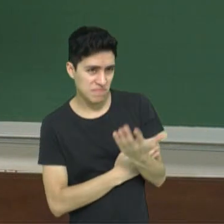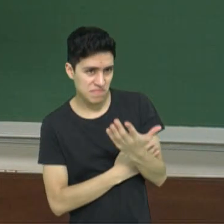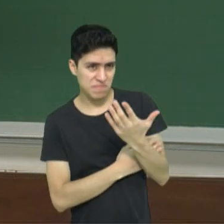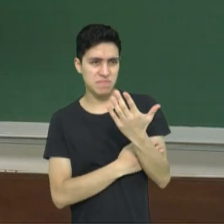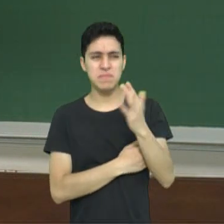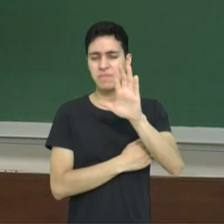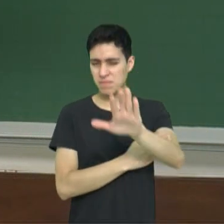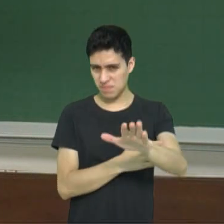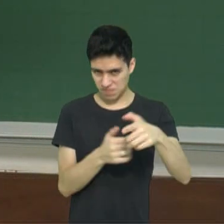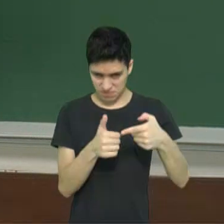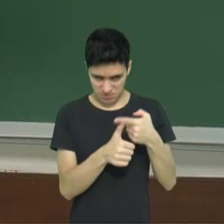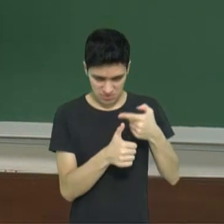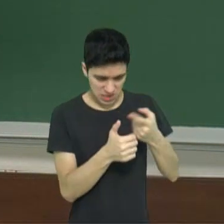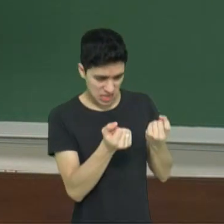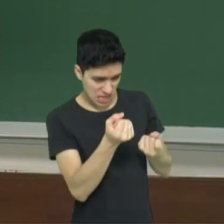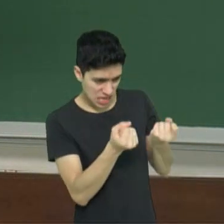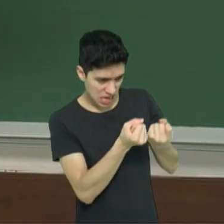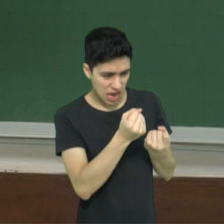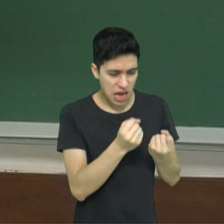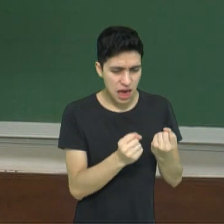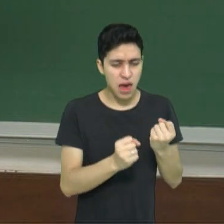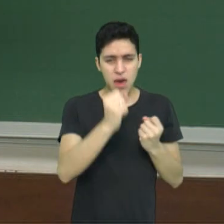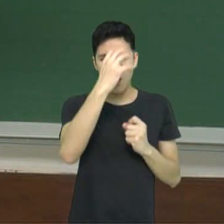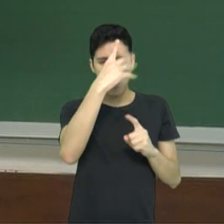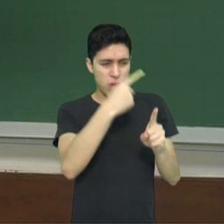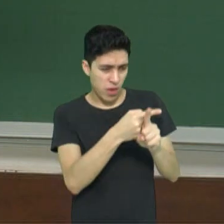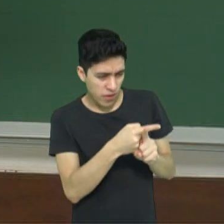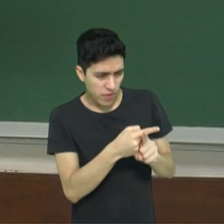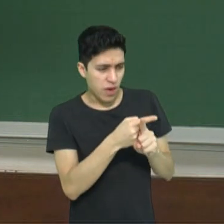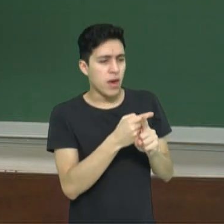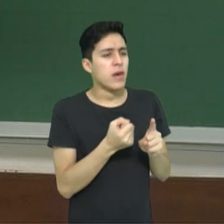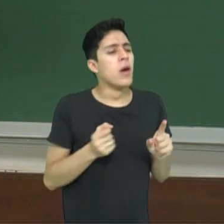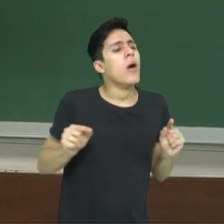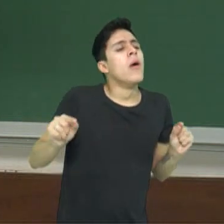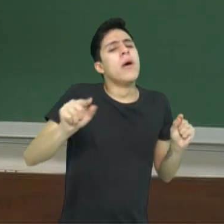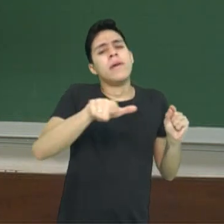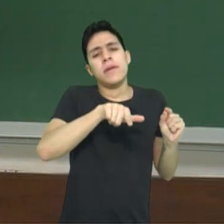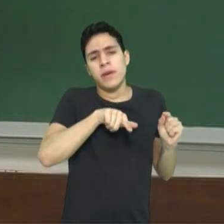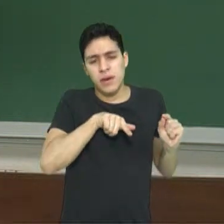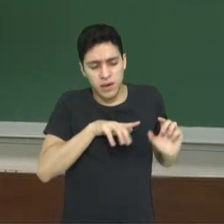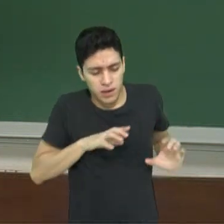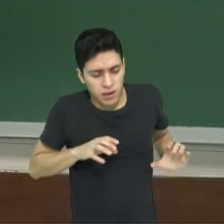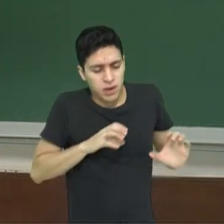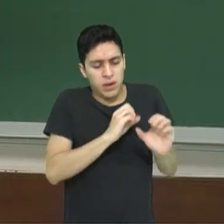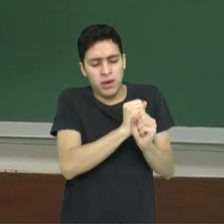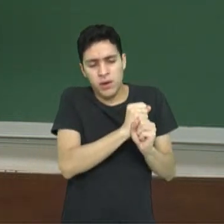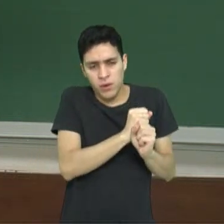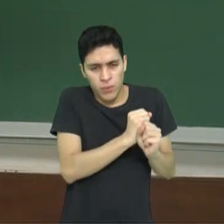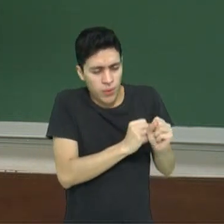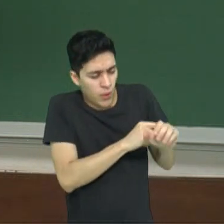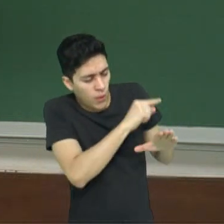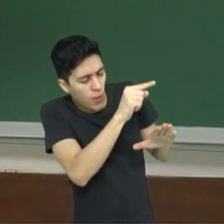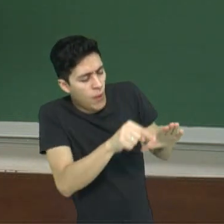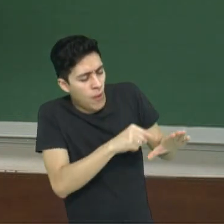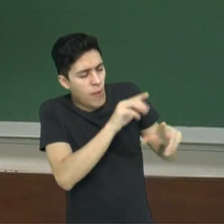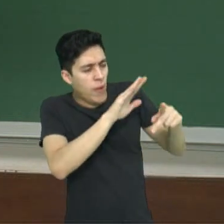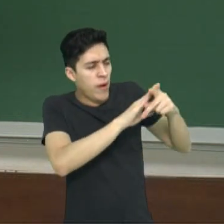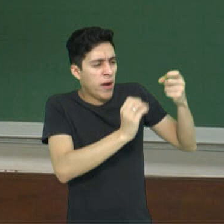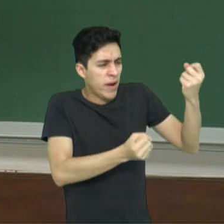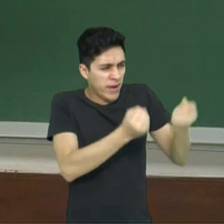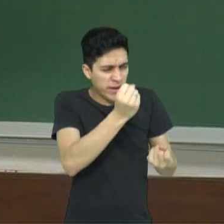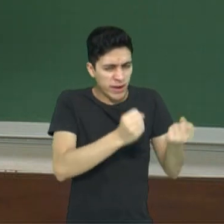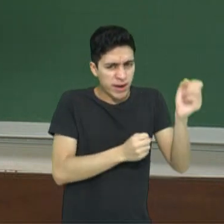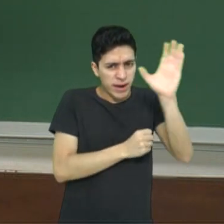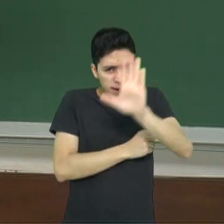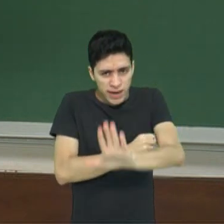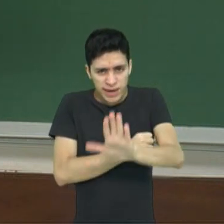número de carros e multiplicar por 4, eu vou ter o número de rodas dos carros. Se eu